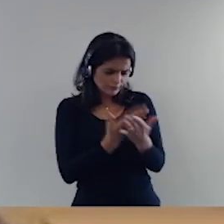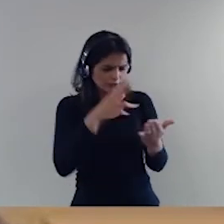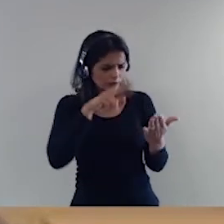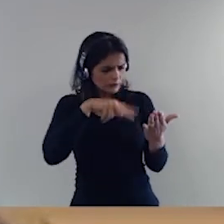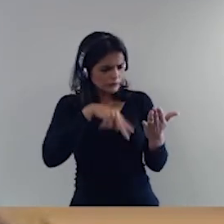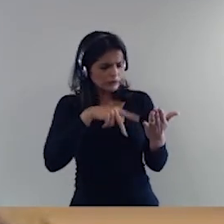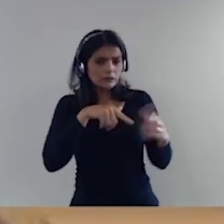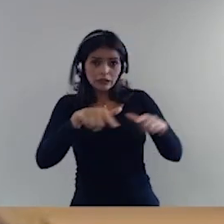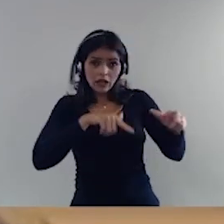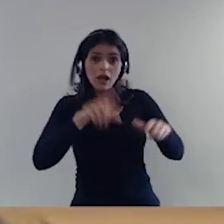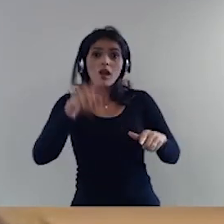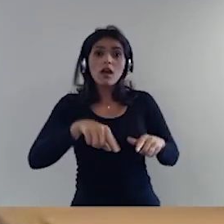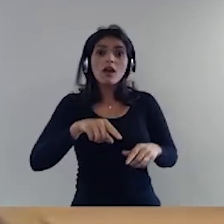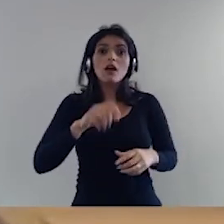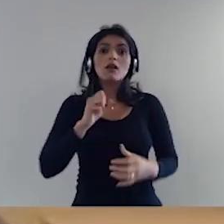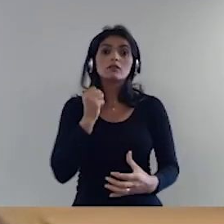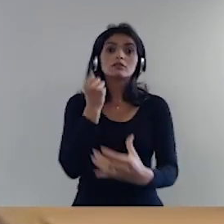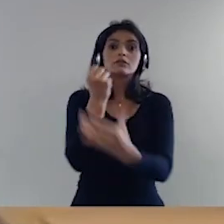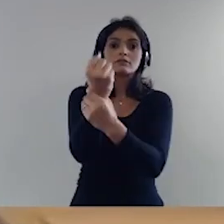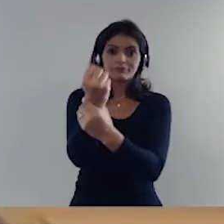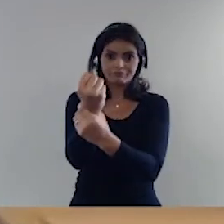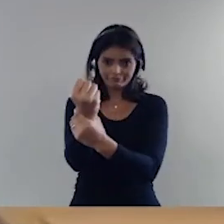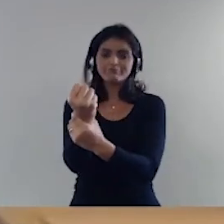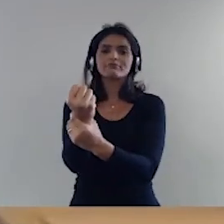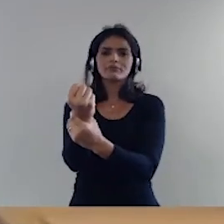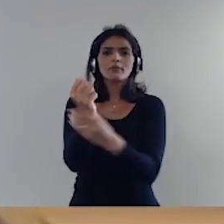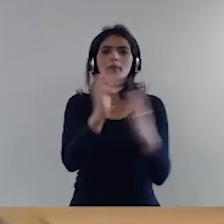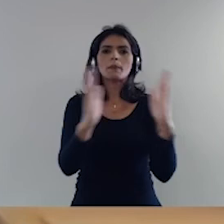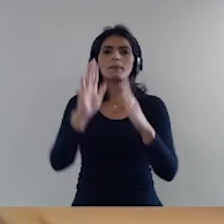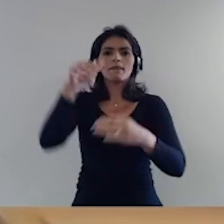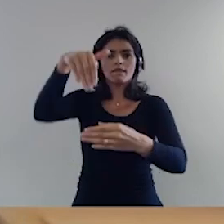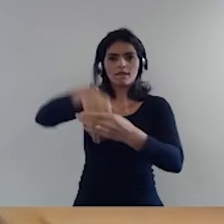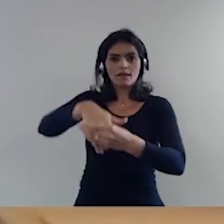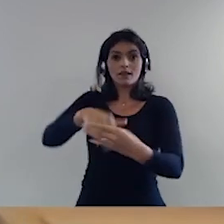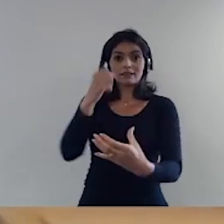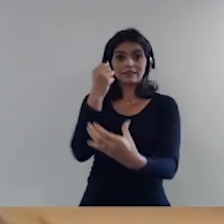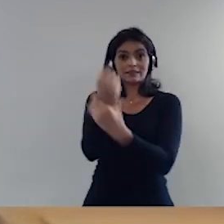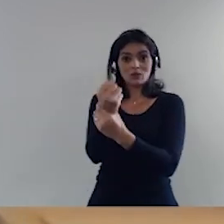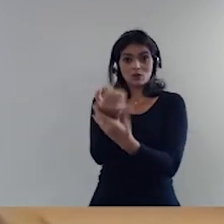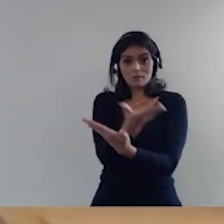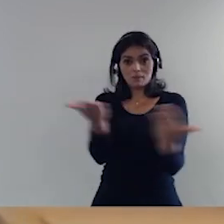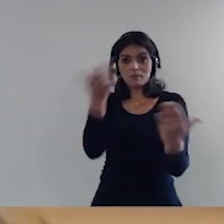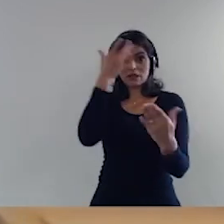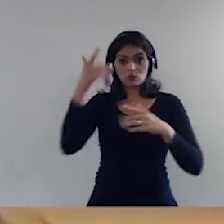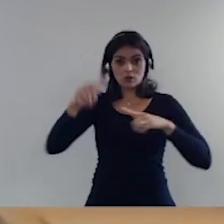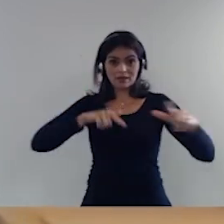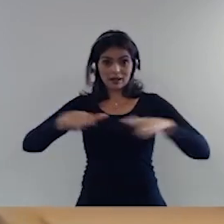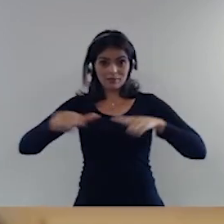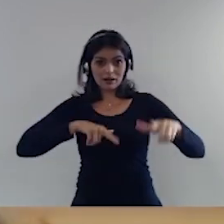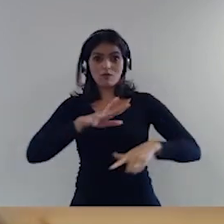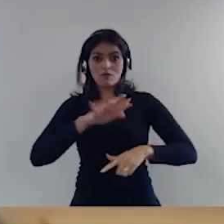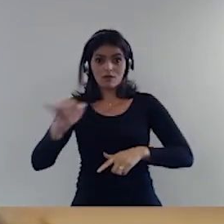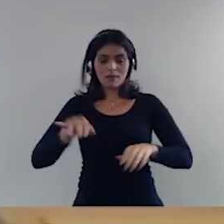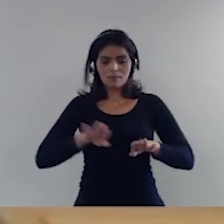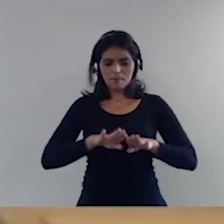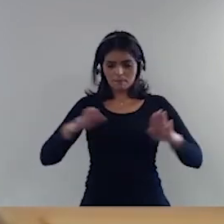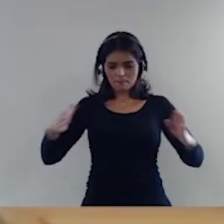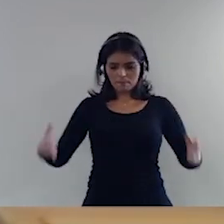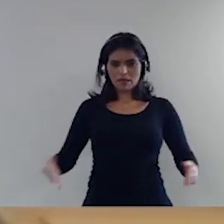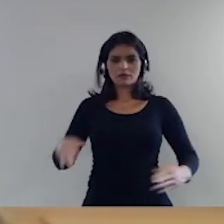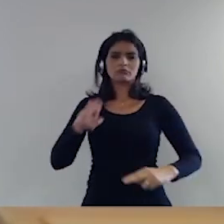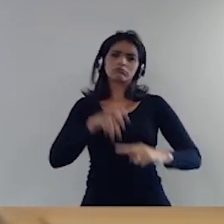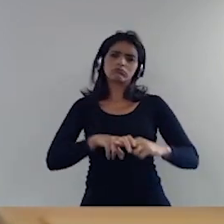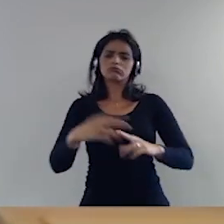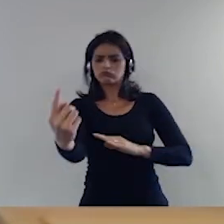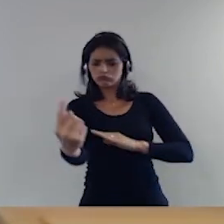é assegurar segurança nas eleições, segurança para os mesários e segurança